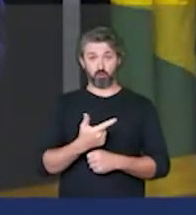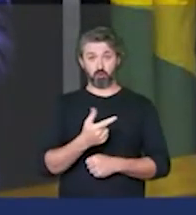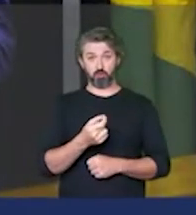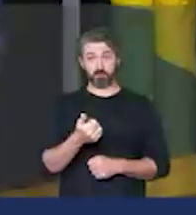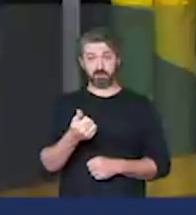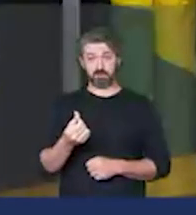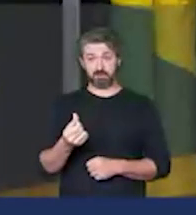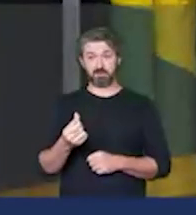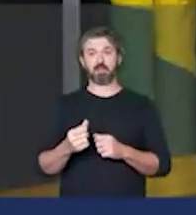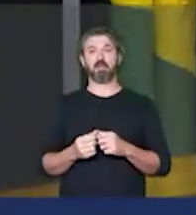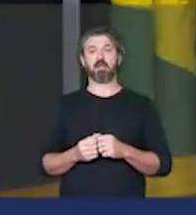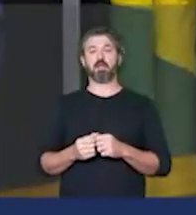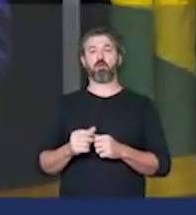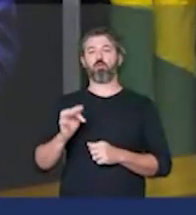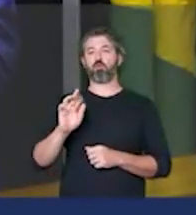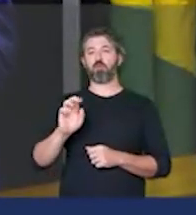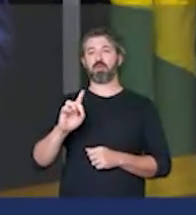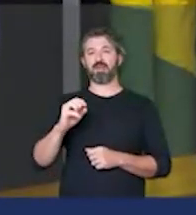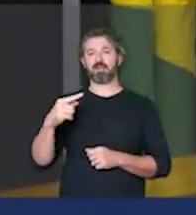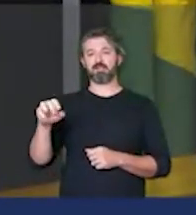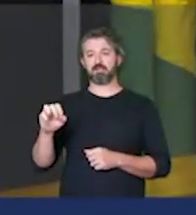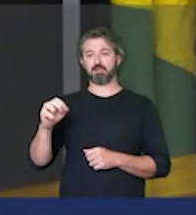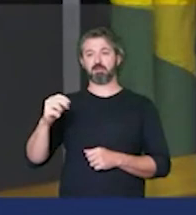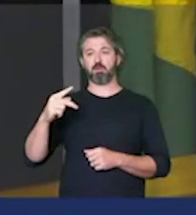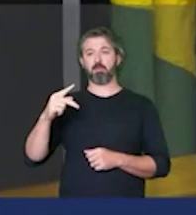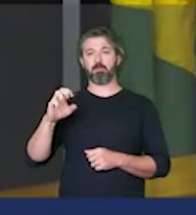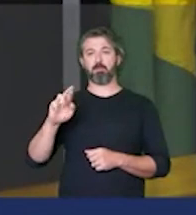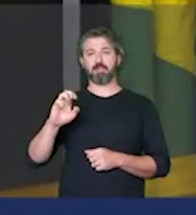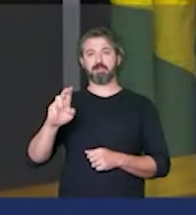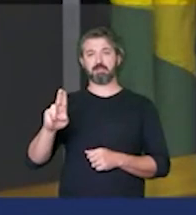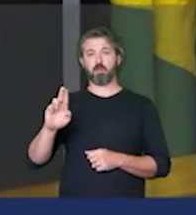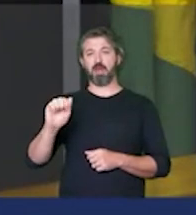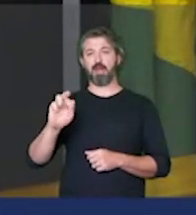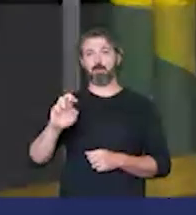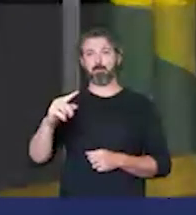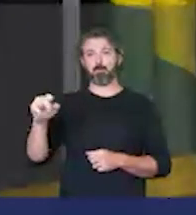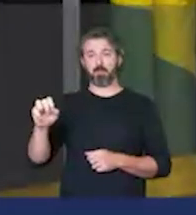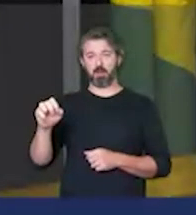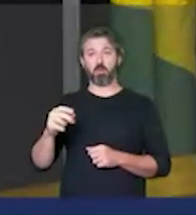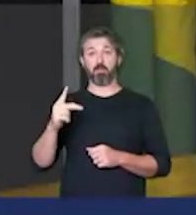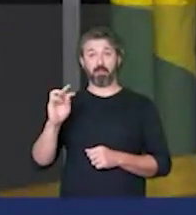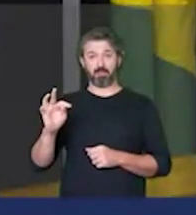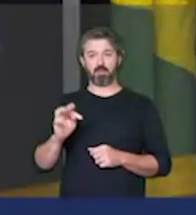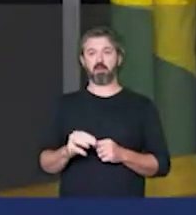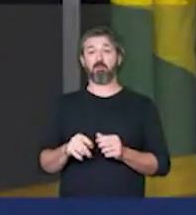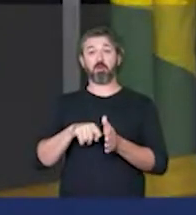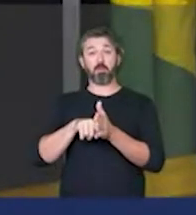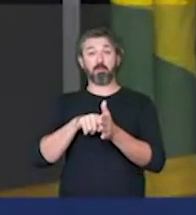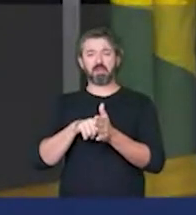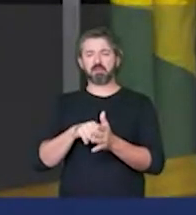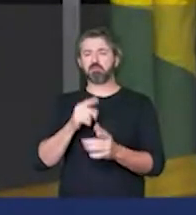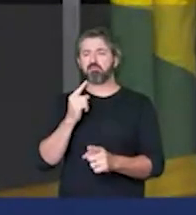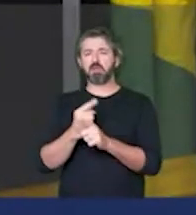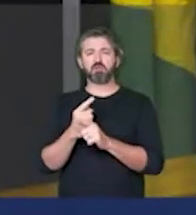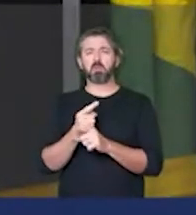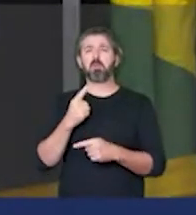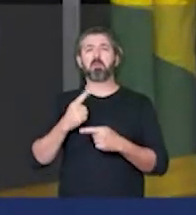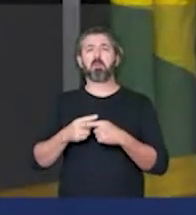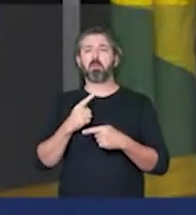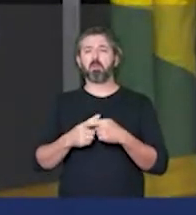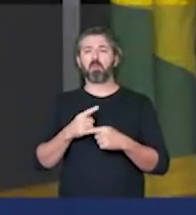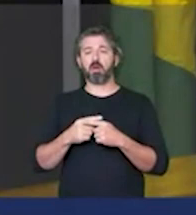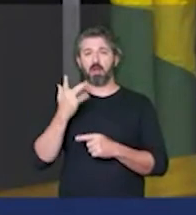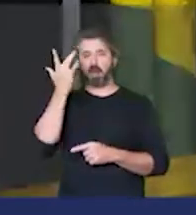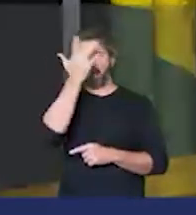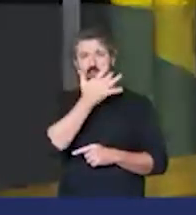2016, a Fundação do Partido dos Trabalhadores, a Fundação Perseu Abramo, fez uma pesquisa, deputado Alexis Fontaine, para descobrir por que